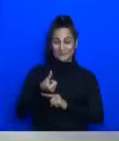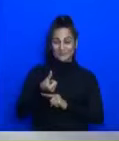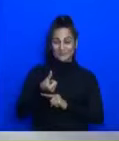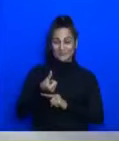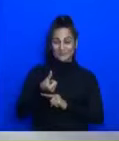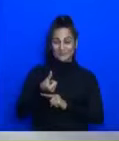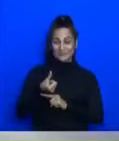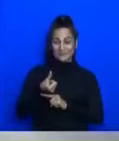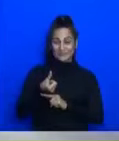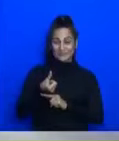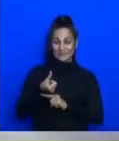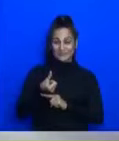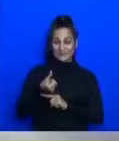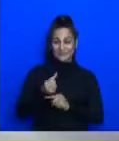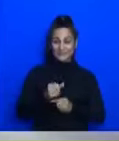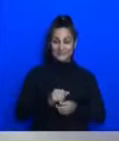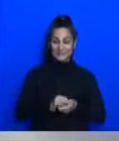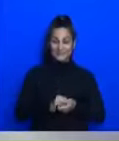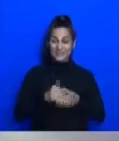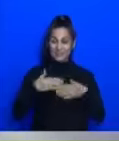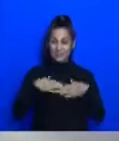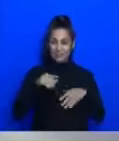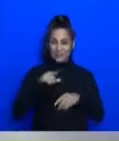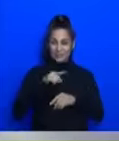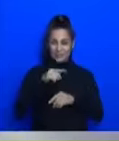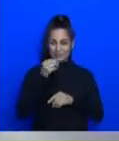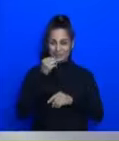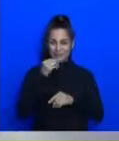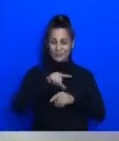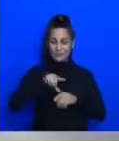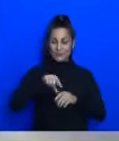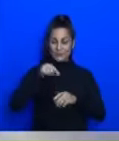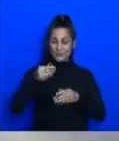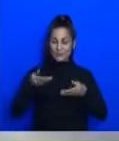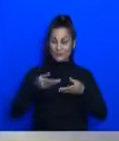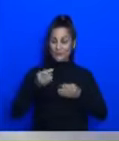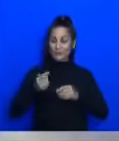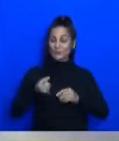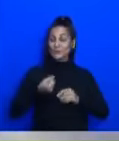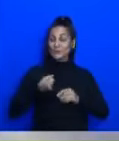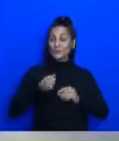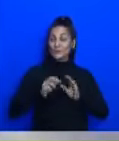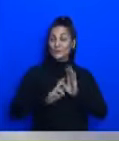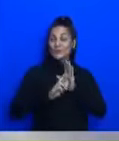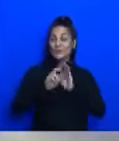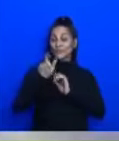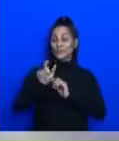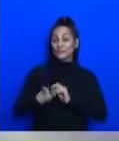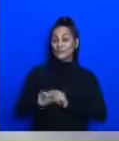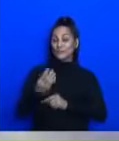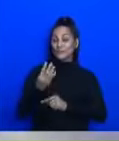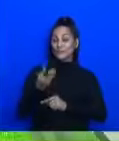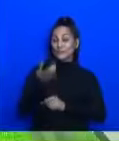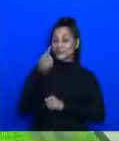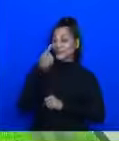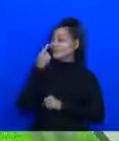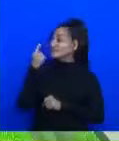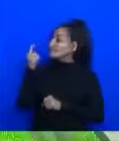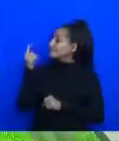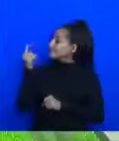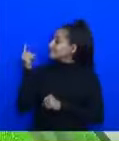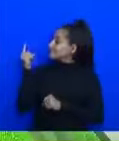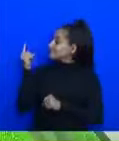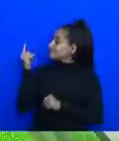diferenciador abaixo do número. Calma, você ainda tem chances. Sortearemos agora o número correspondente à coluna número 4. Bola